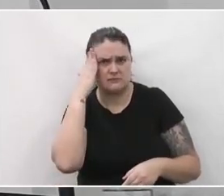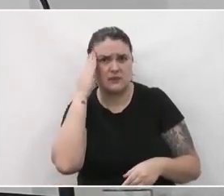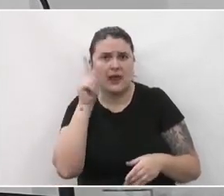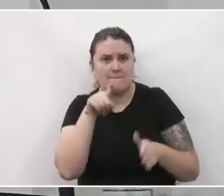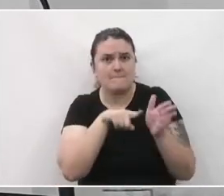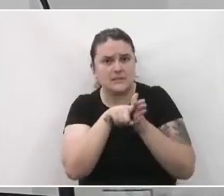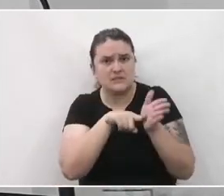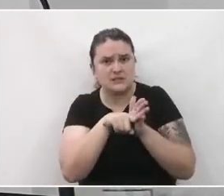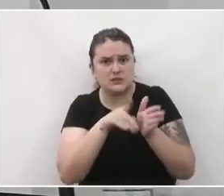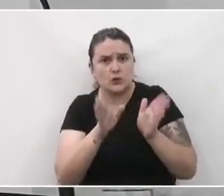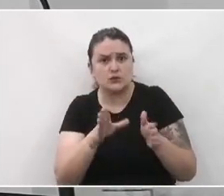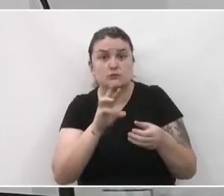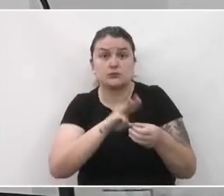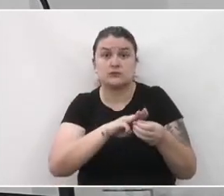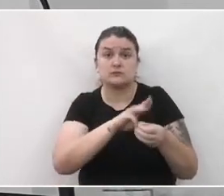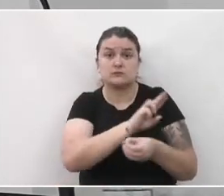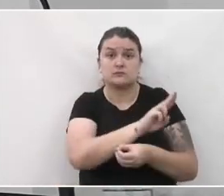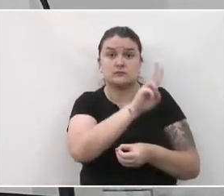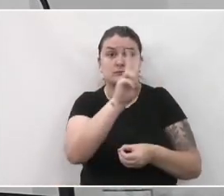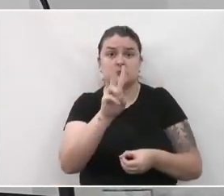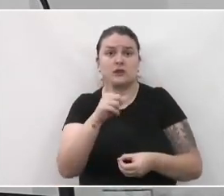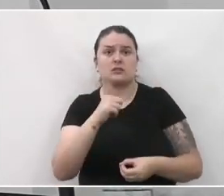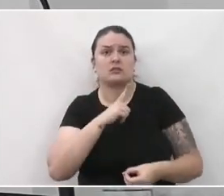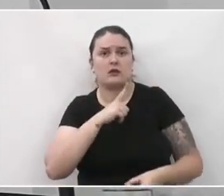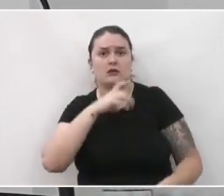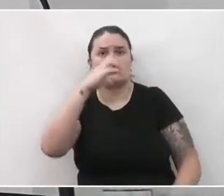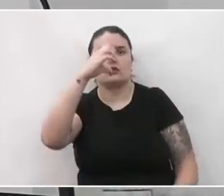de hoje, União da Vitória já tem